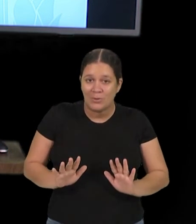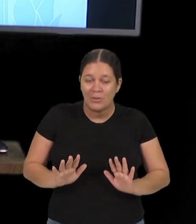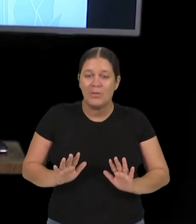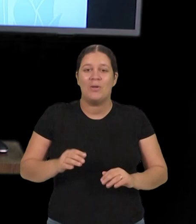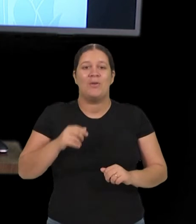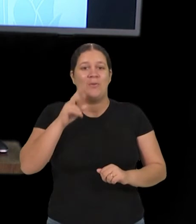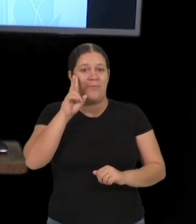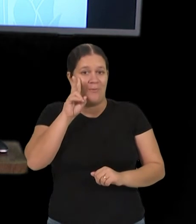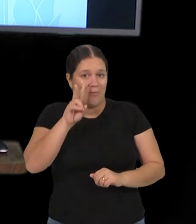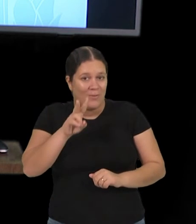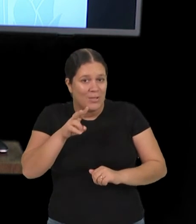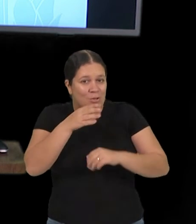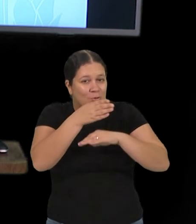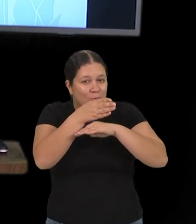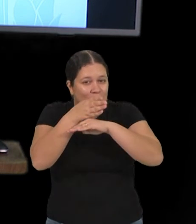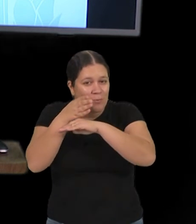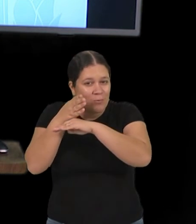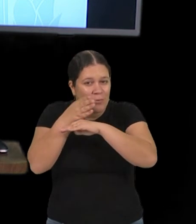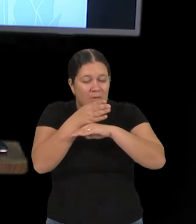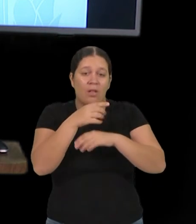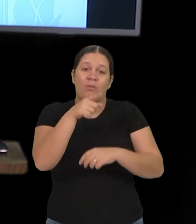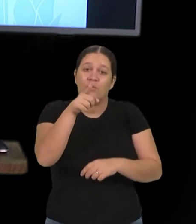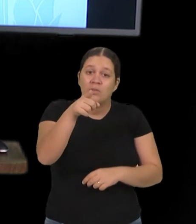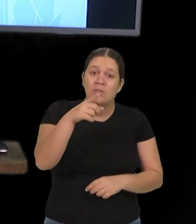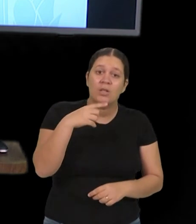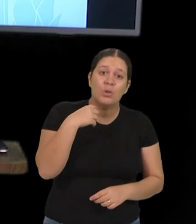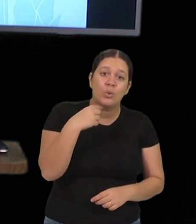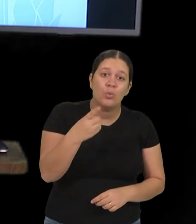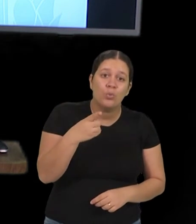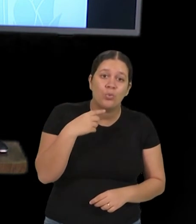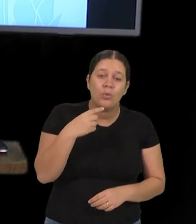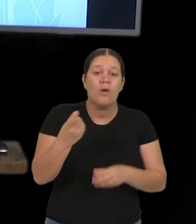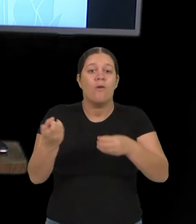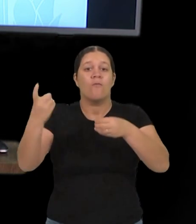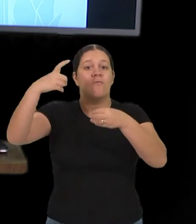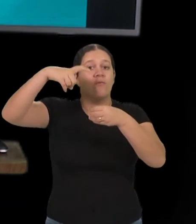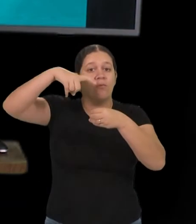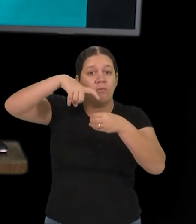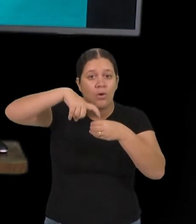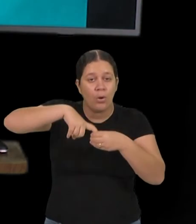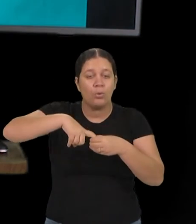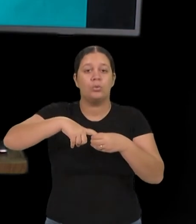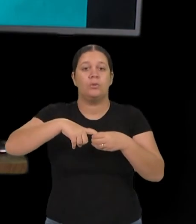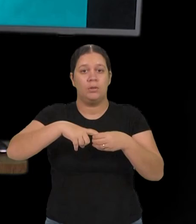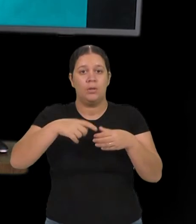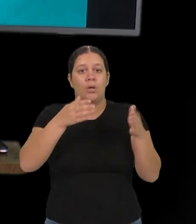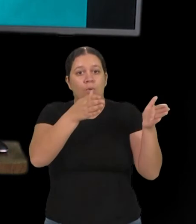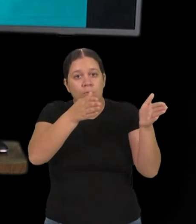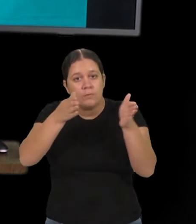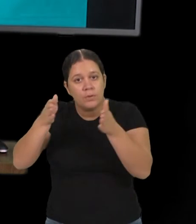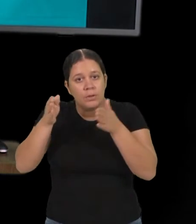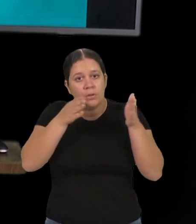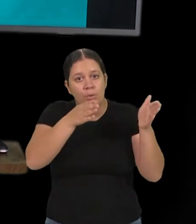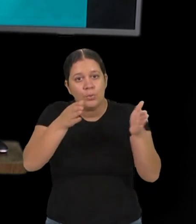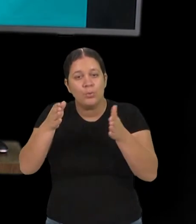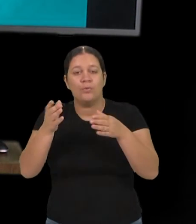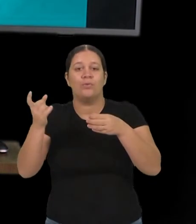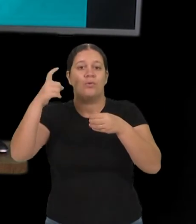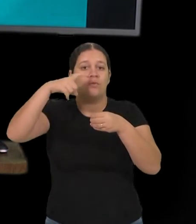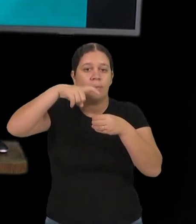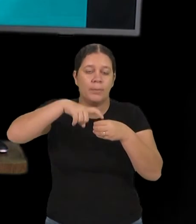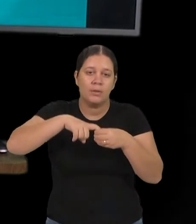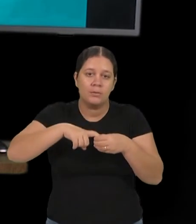calma, assiste o vídeo que você assistiu agora, se ficou na dúvida, volta um pouquinho, tá? Volta